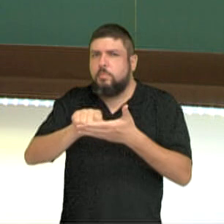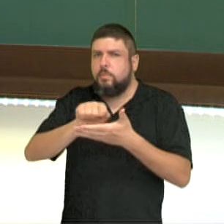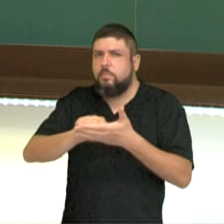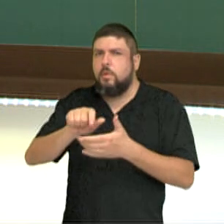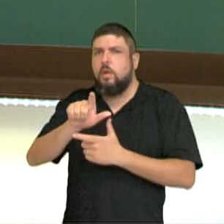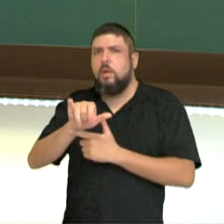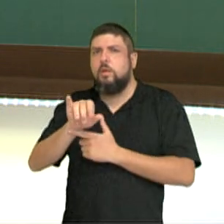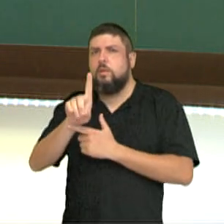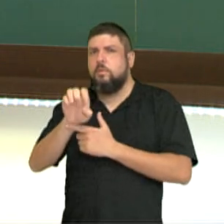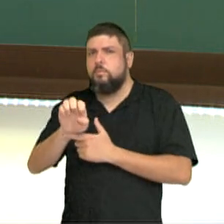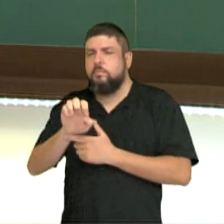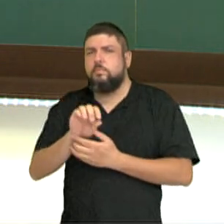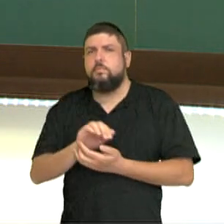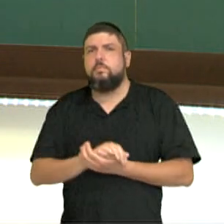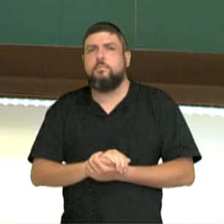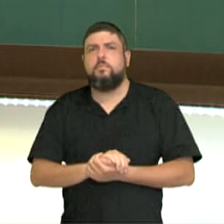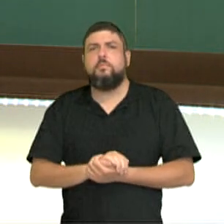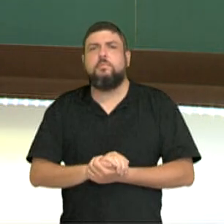lá.